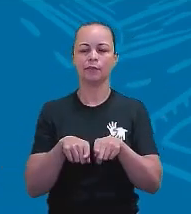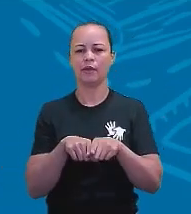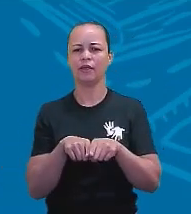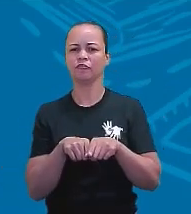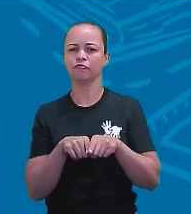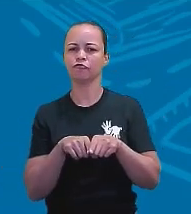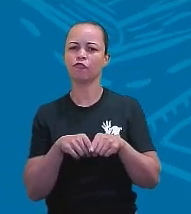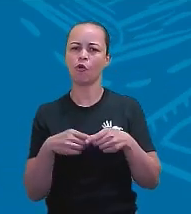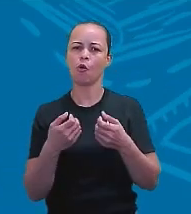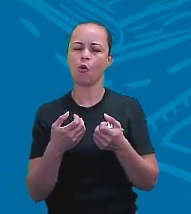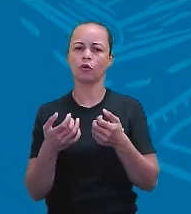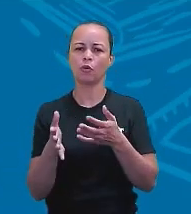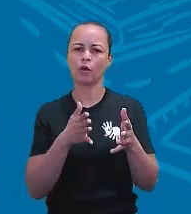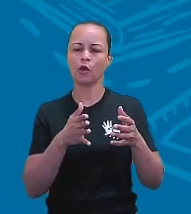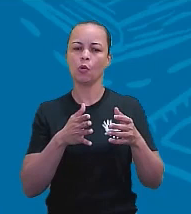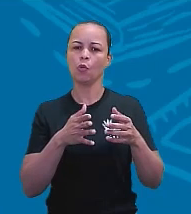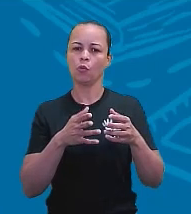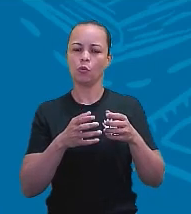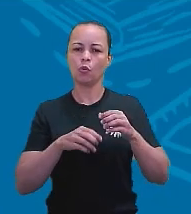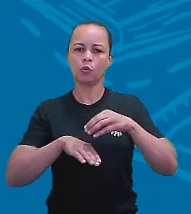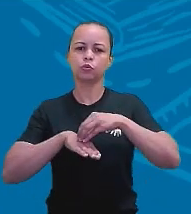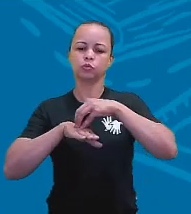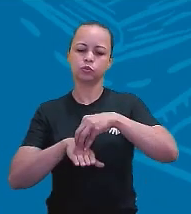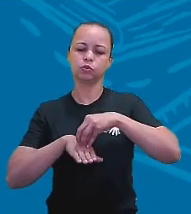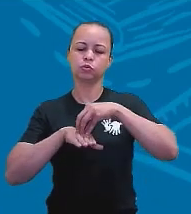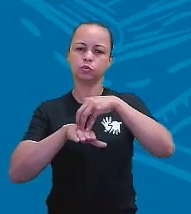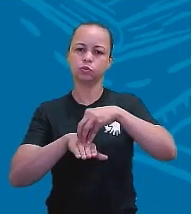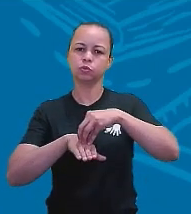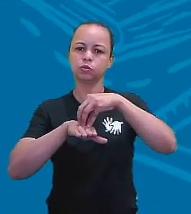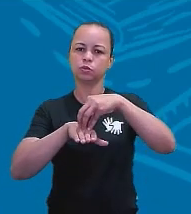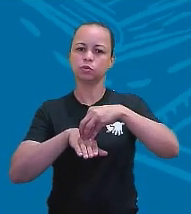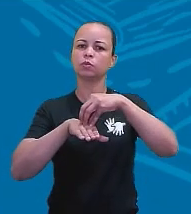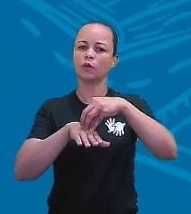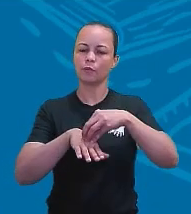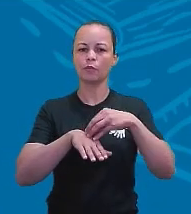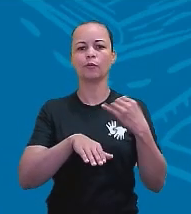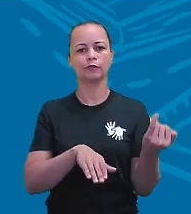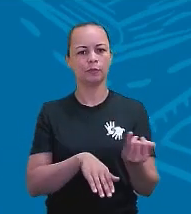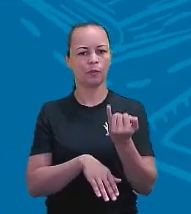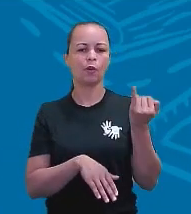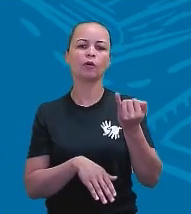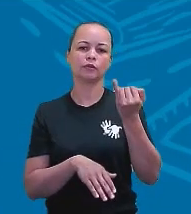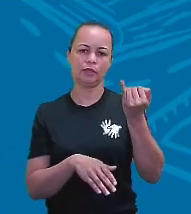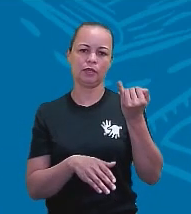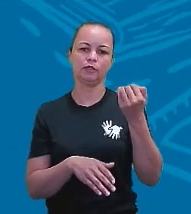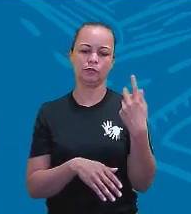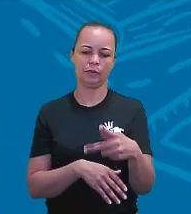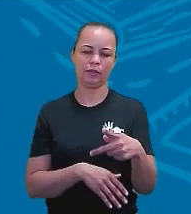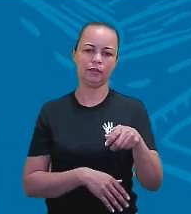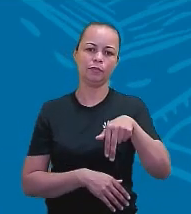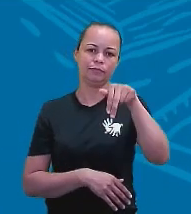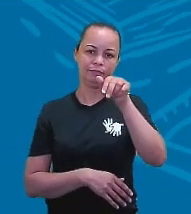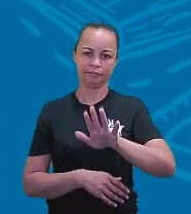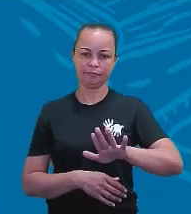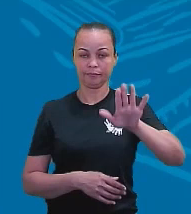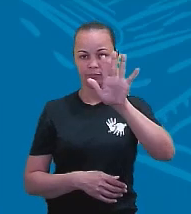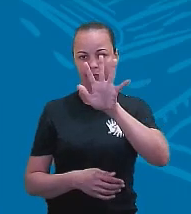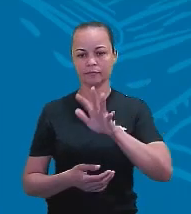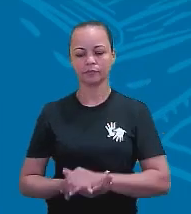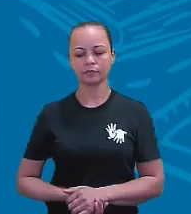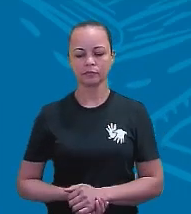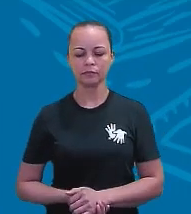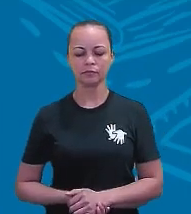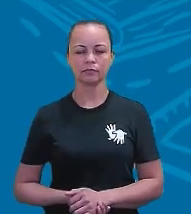aquela obra e aquele transporte que estava sendo necessário para o desenvolvimento real do nosso Nordeste. Então a gente tem